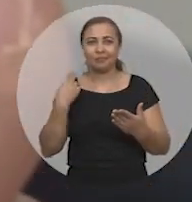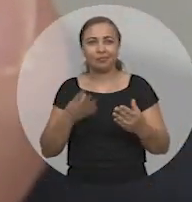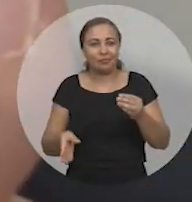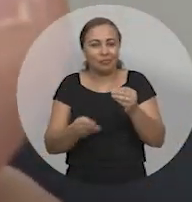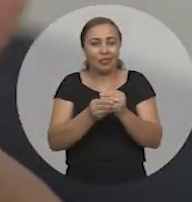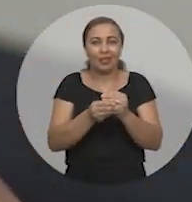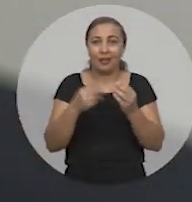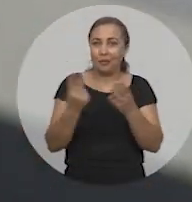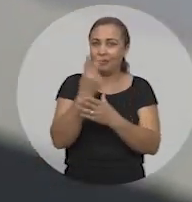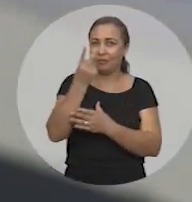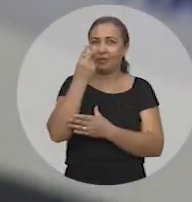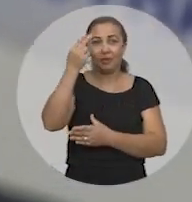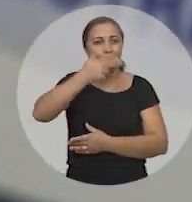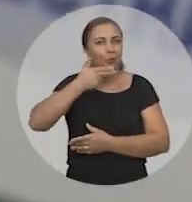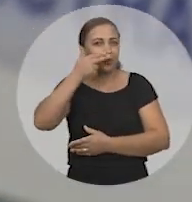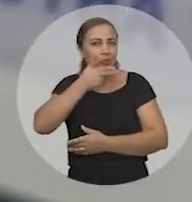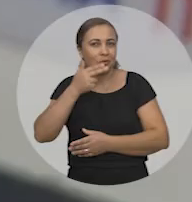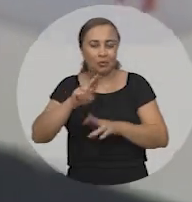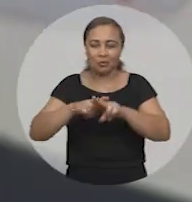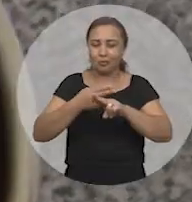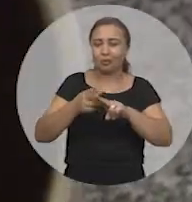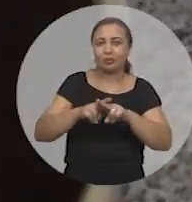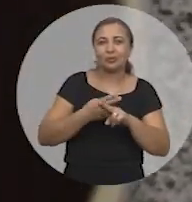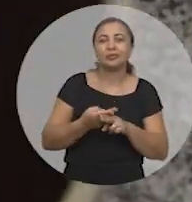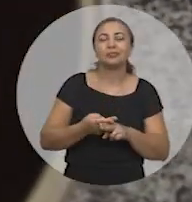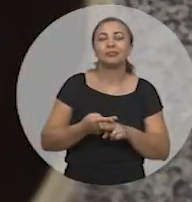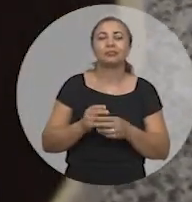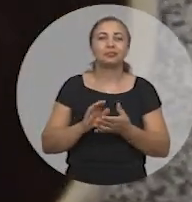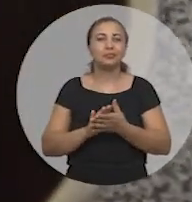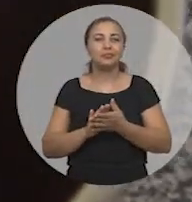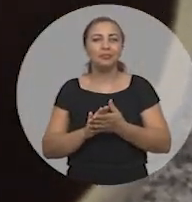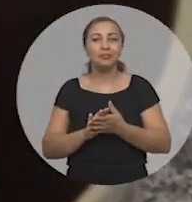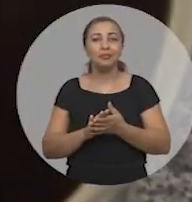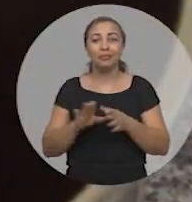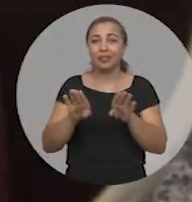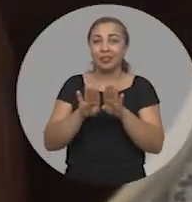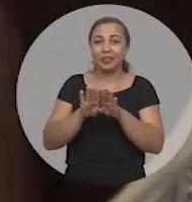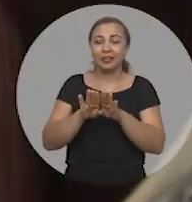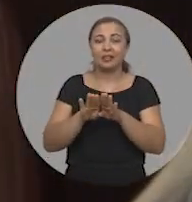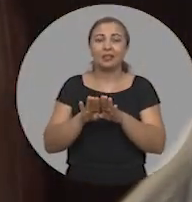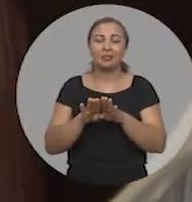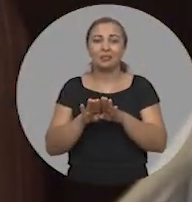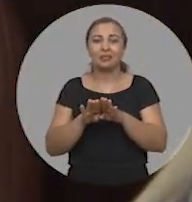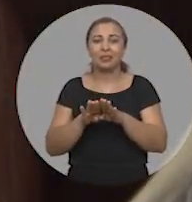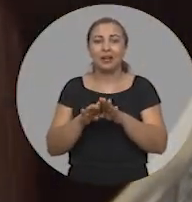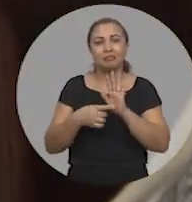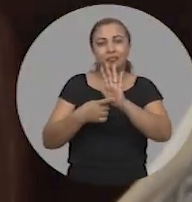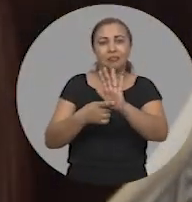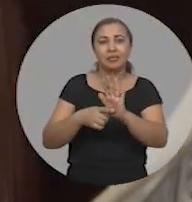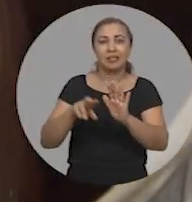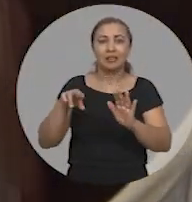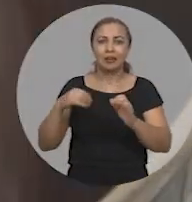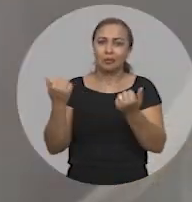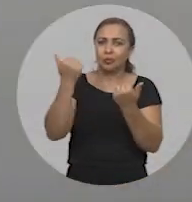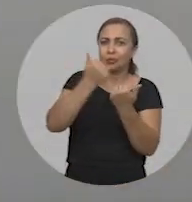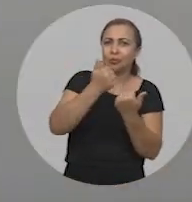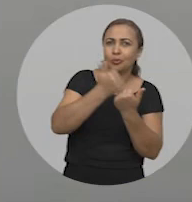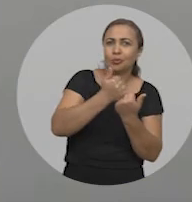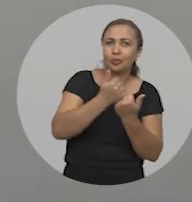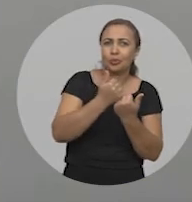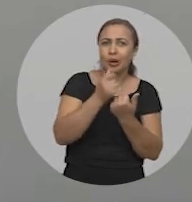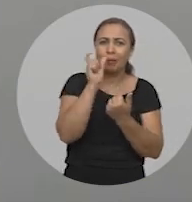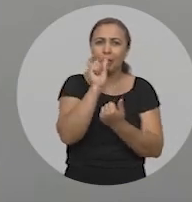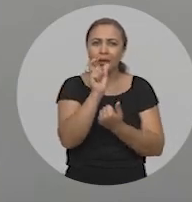Com isso, a gente está agregando valor nutricional ao chocolate, e é o tempo em que a gente também